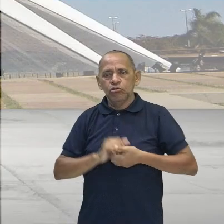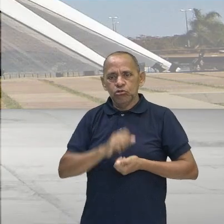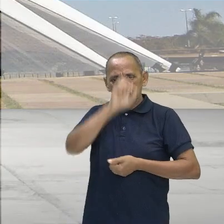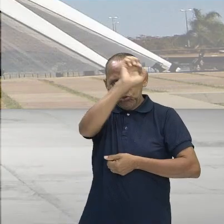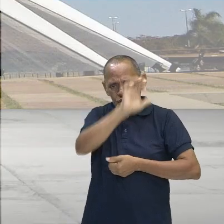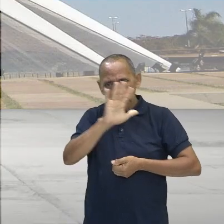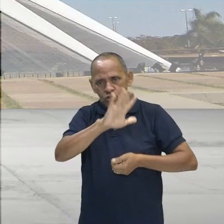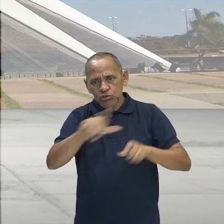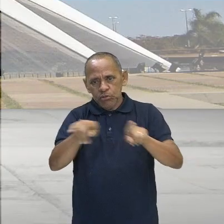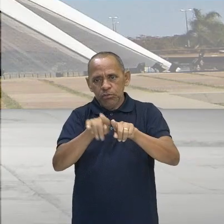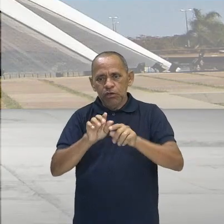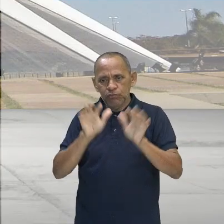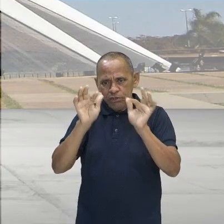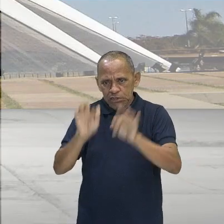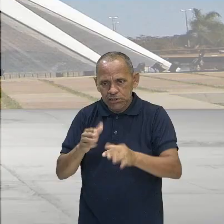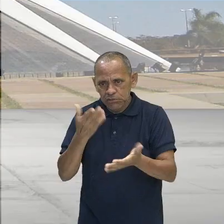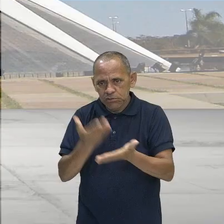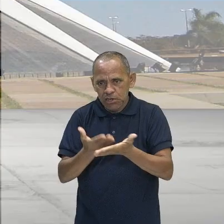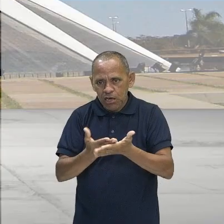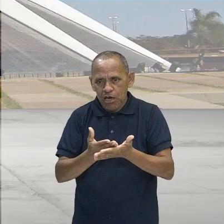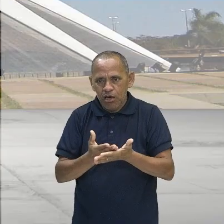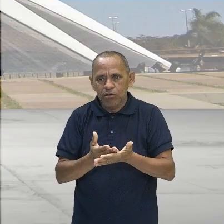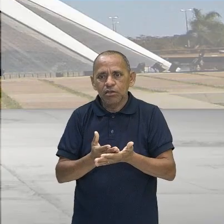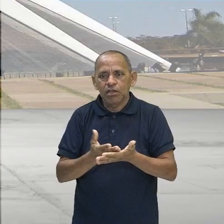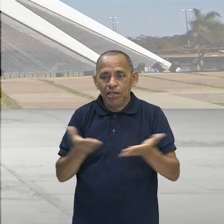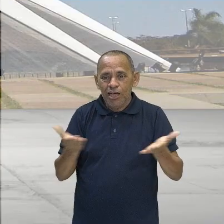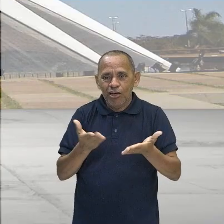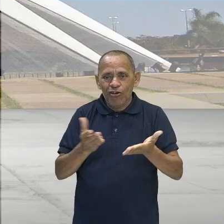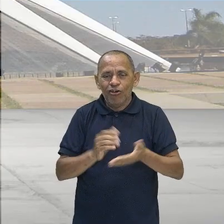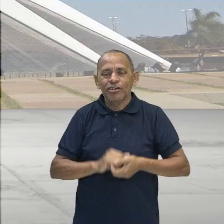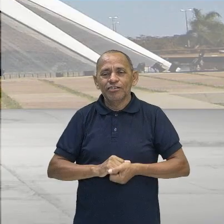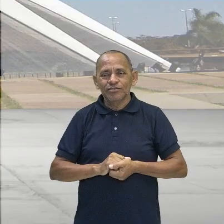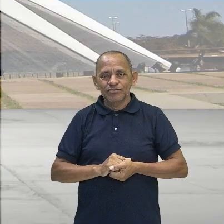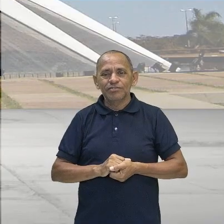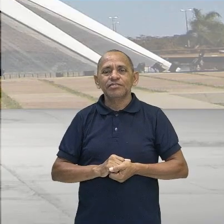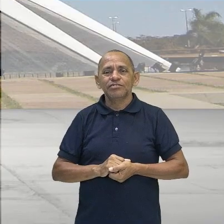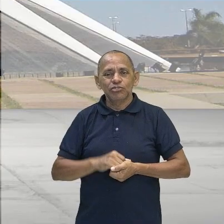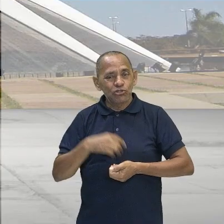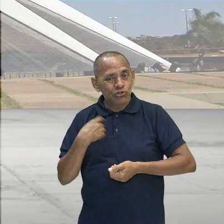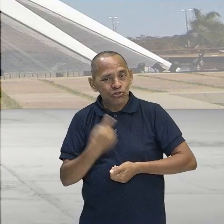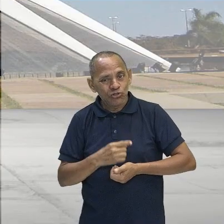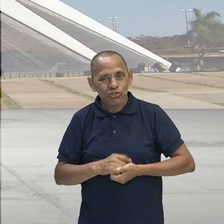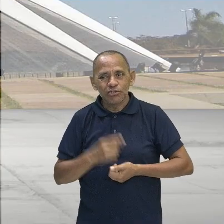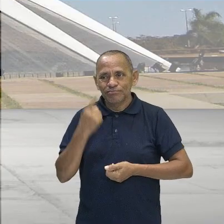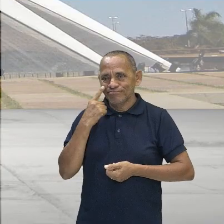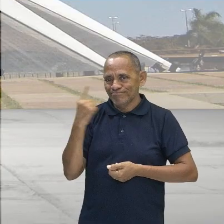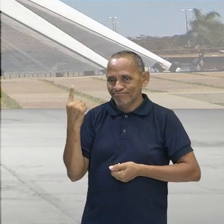né, finalizamos, né, professora? Finalizamos por aqui mais uma aula dessa nossa IFA.